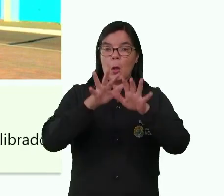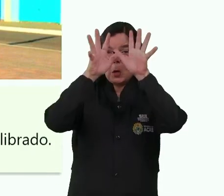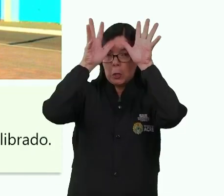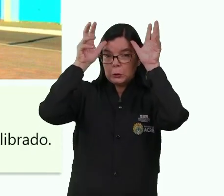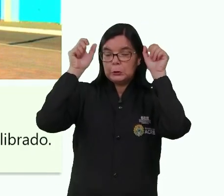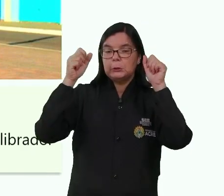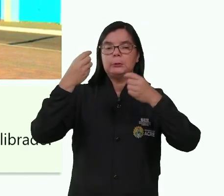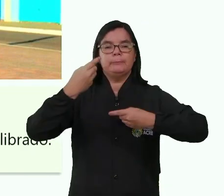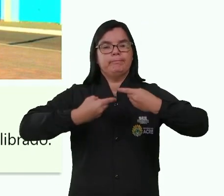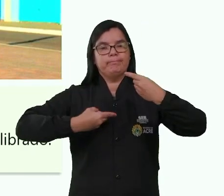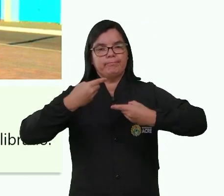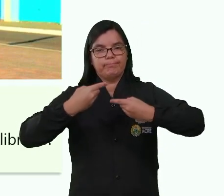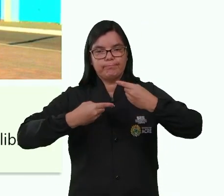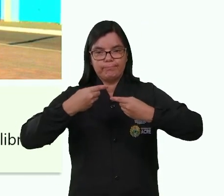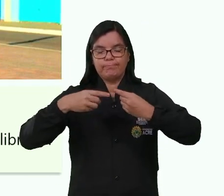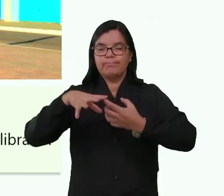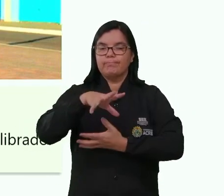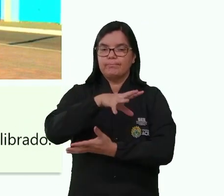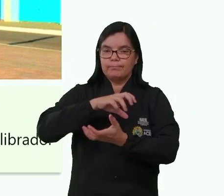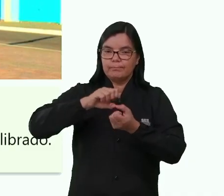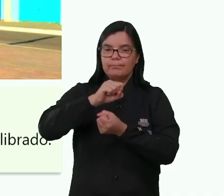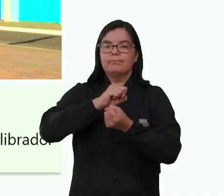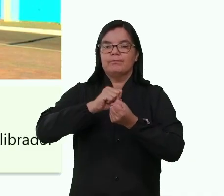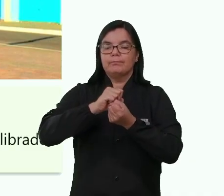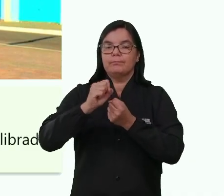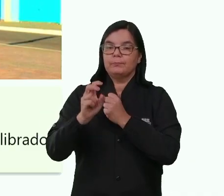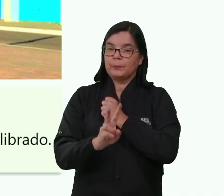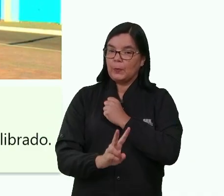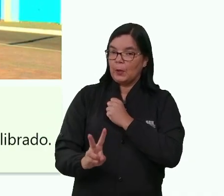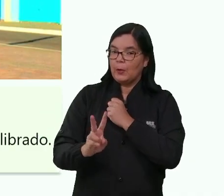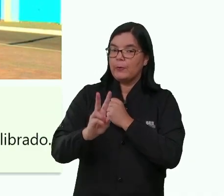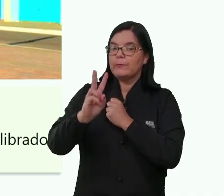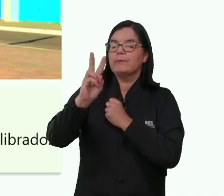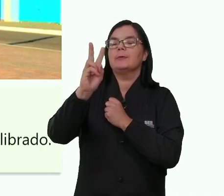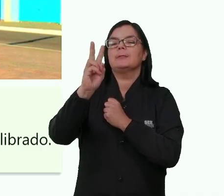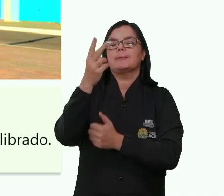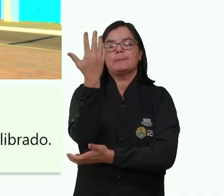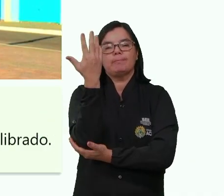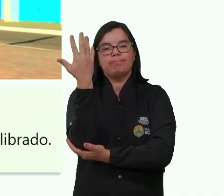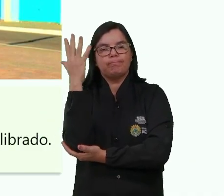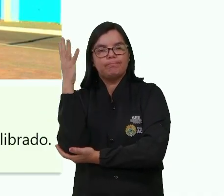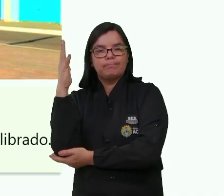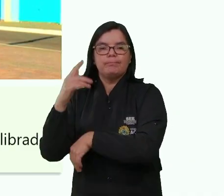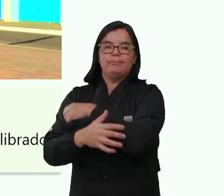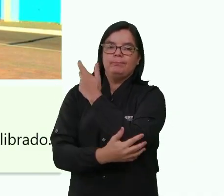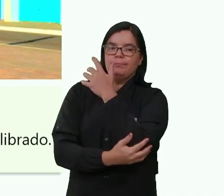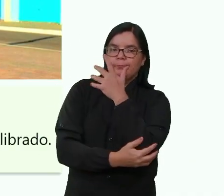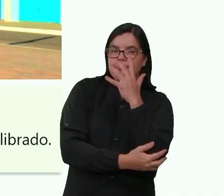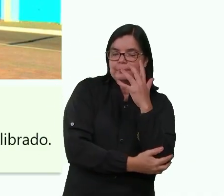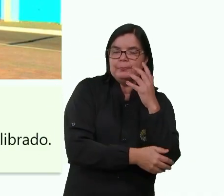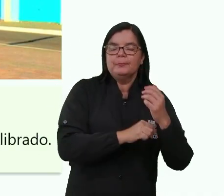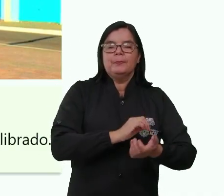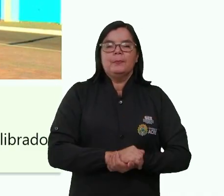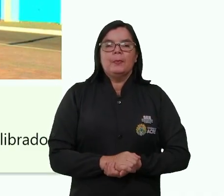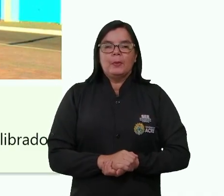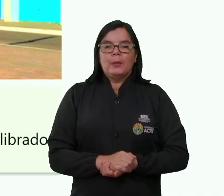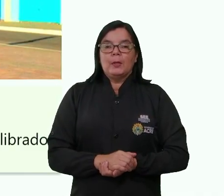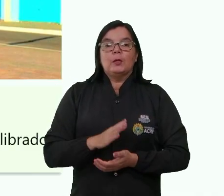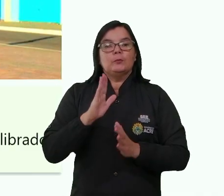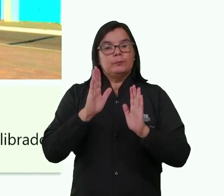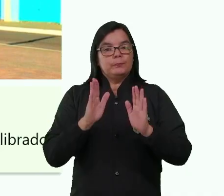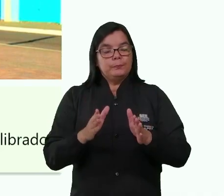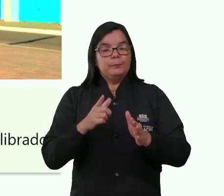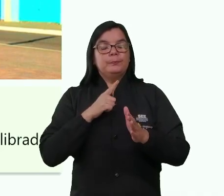Acre se destaca por políticas de sustentabilidade e valorização da floresta, né? Ou seja,